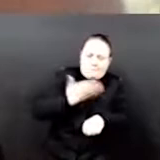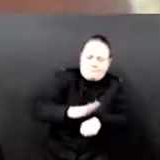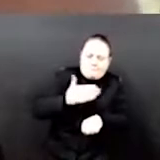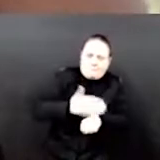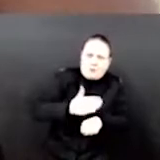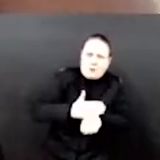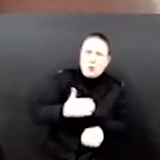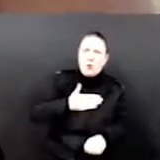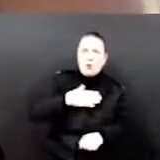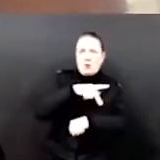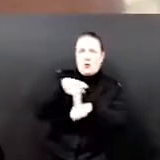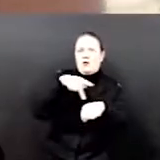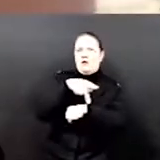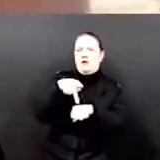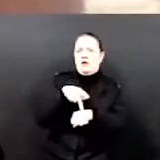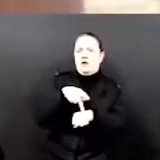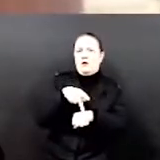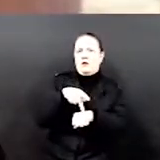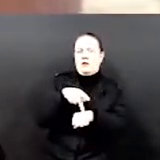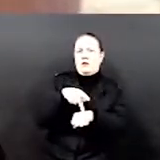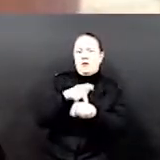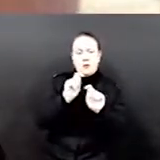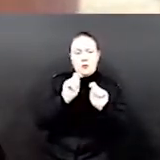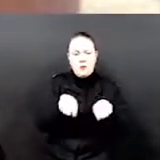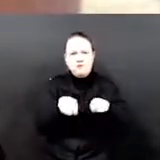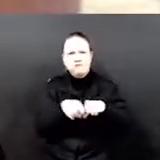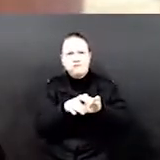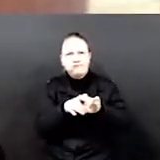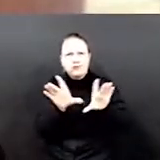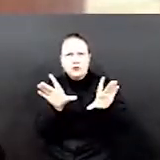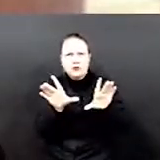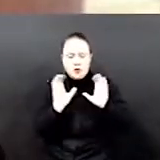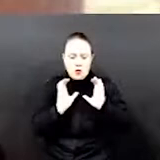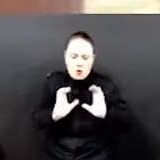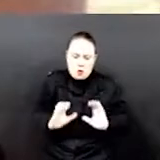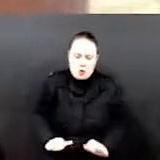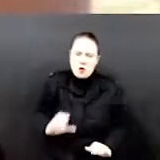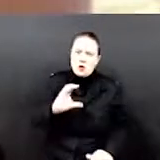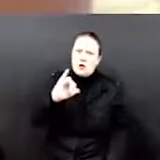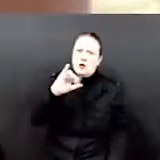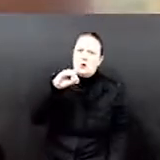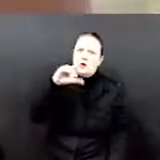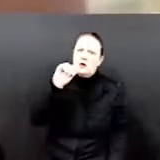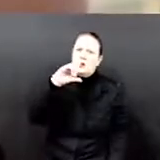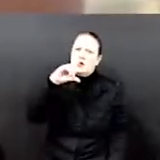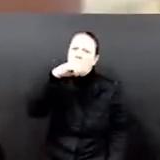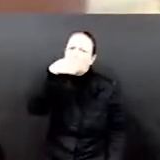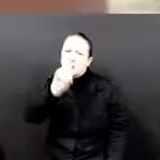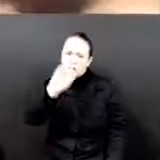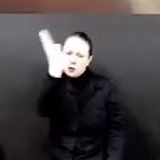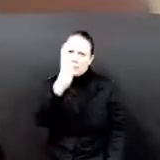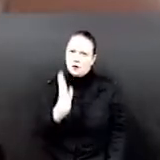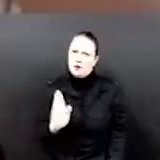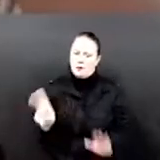meu país, né, com as possibilidades de ser uma cidadã brasileira. E para eu ser uma cidadã